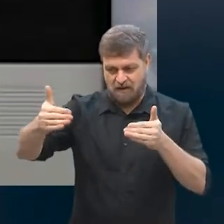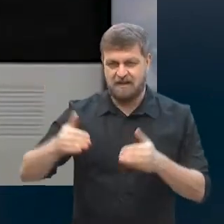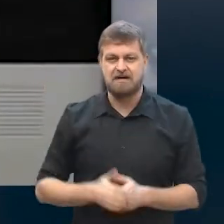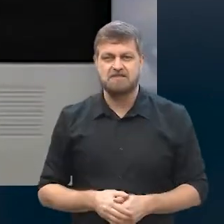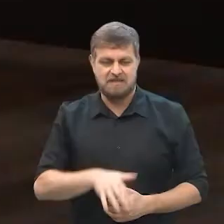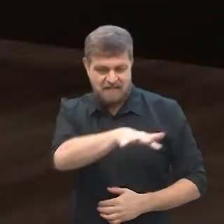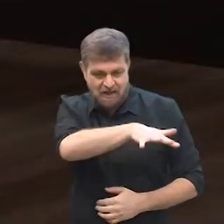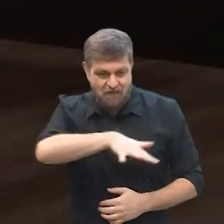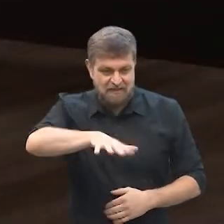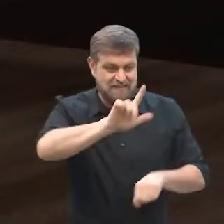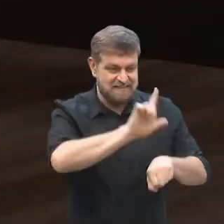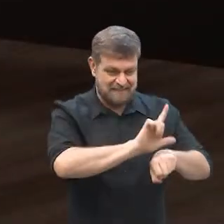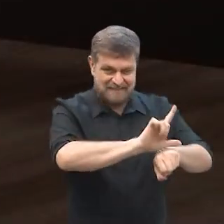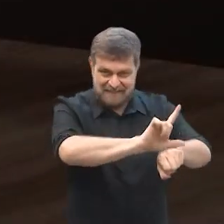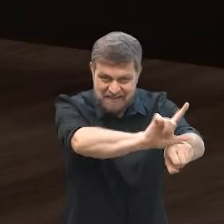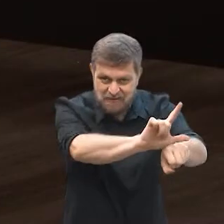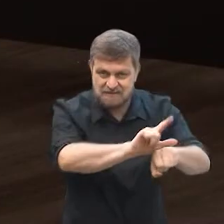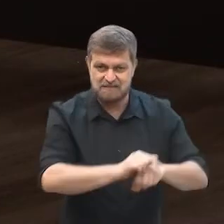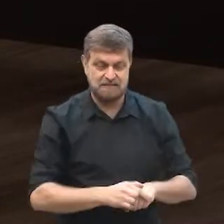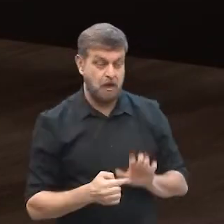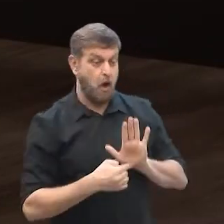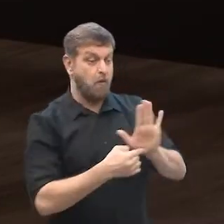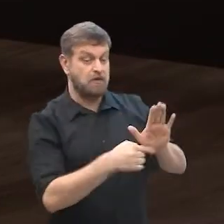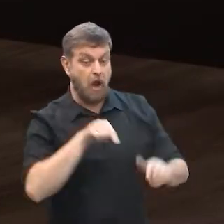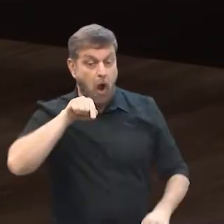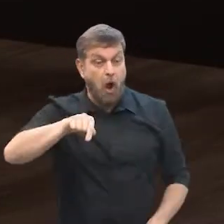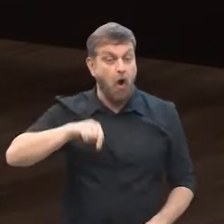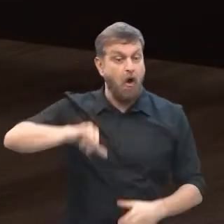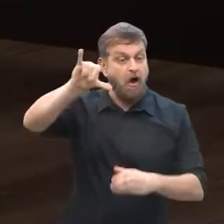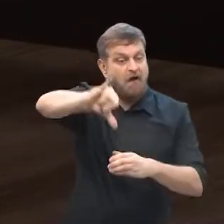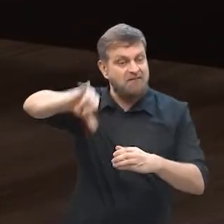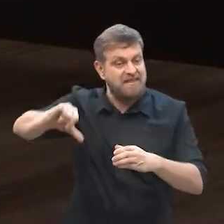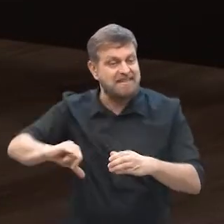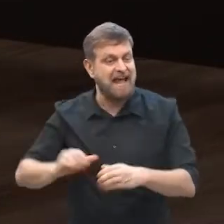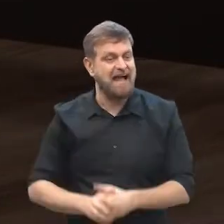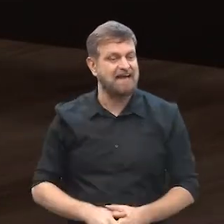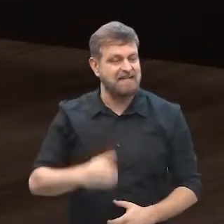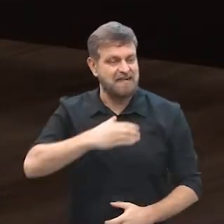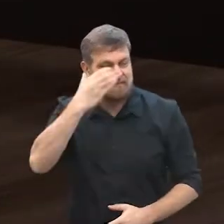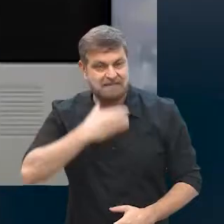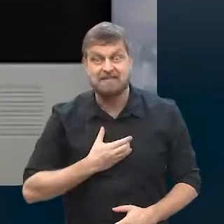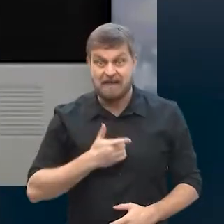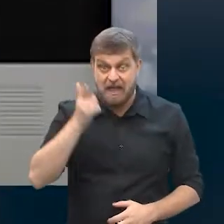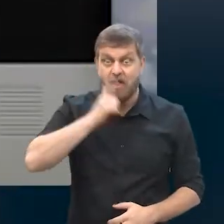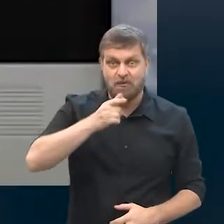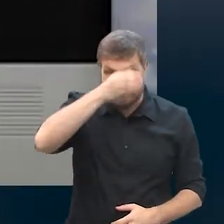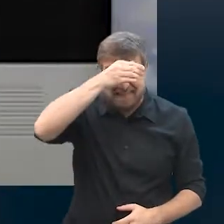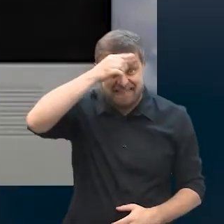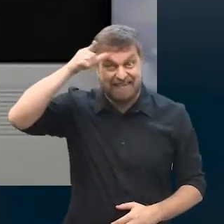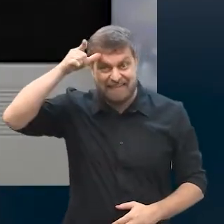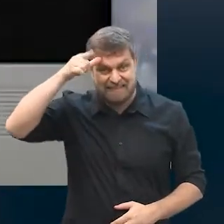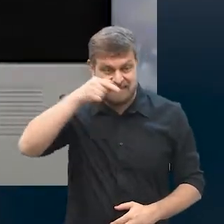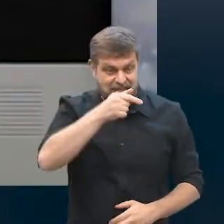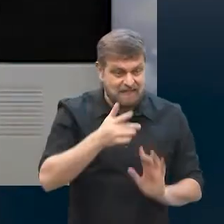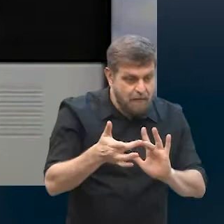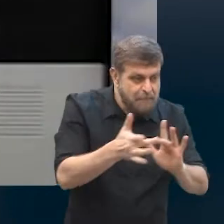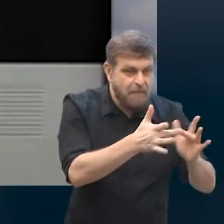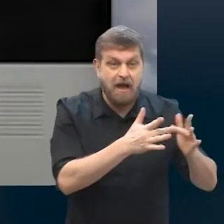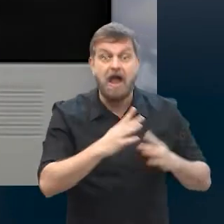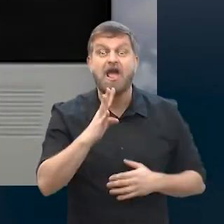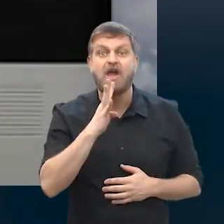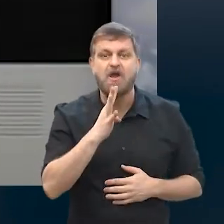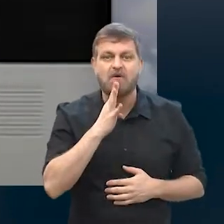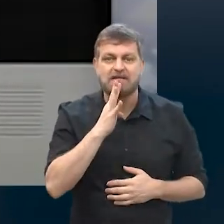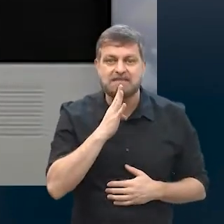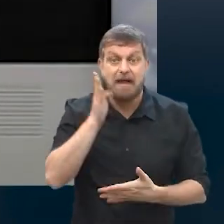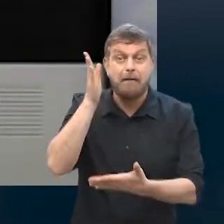zona cerealista. Peguei e mostrei para todo mundo. Consegui vários clientes na época que já se conheciam esse produto, tinham parado